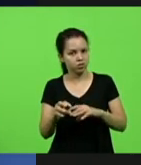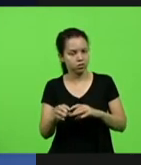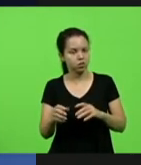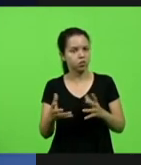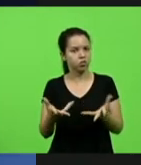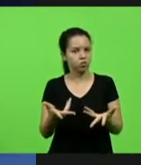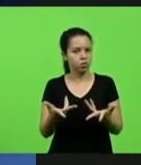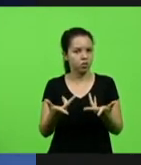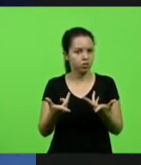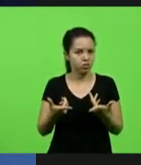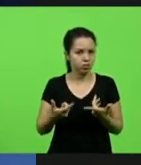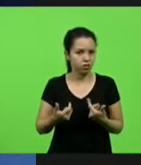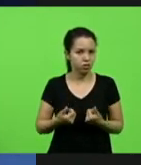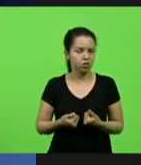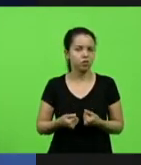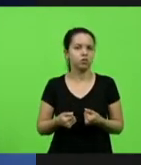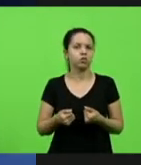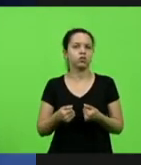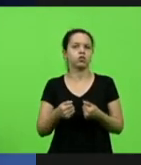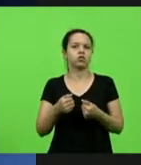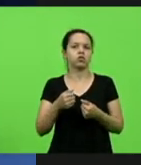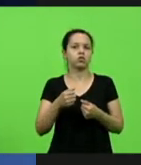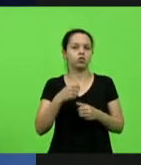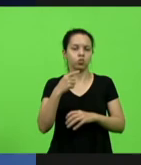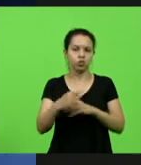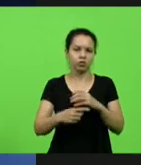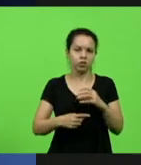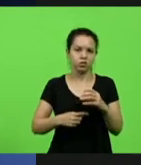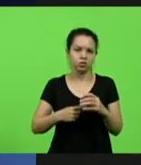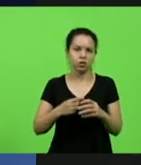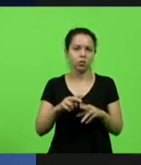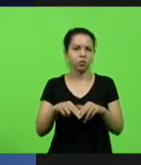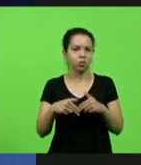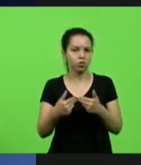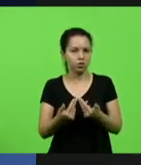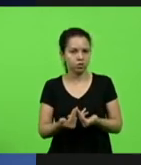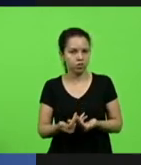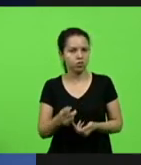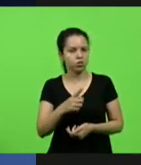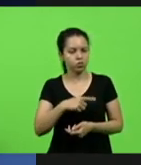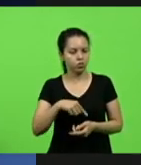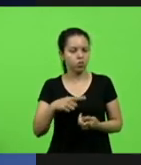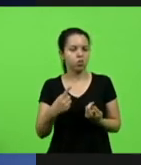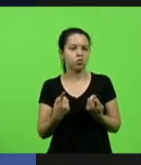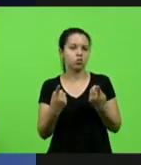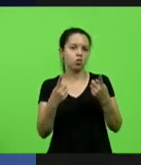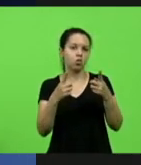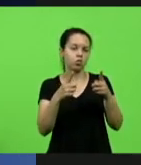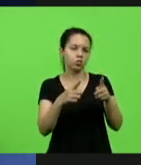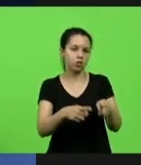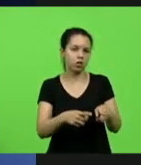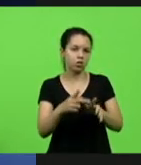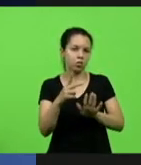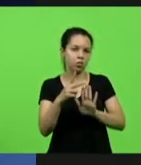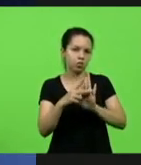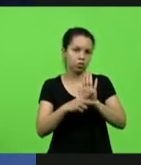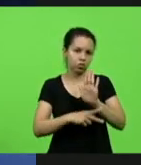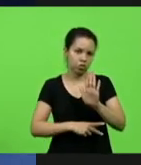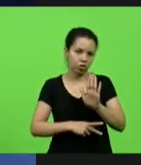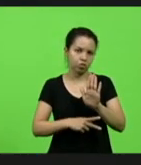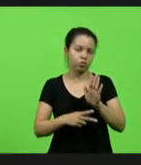qualidade e universal. Por isso, nós somos contrário a esse projeto colocado aqui.